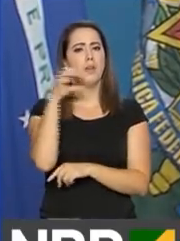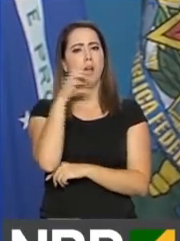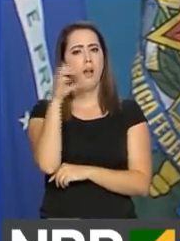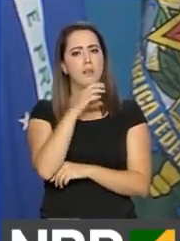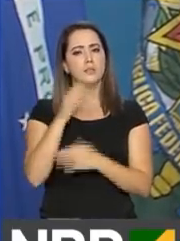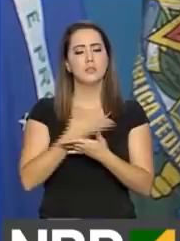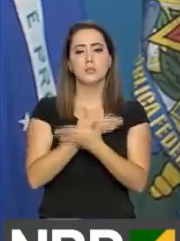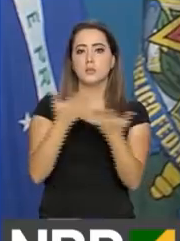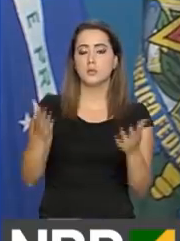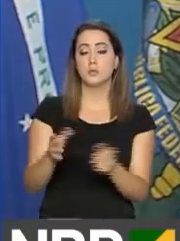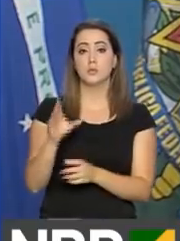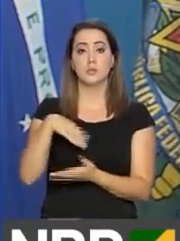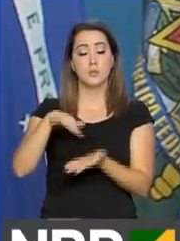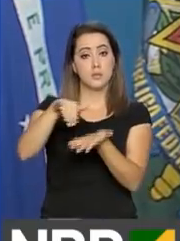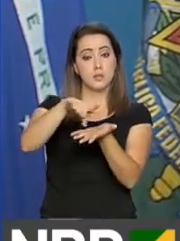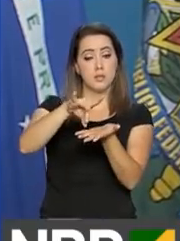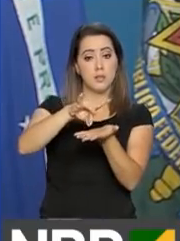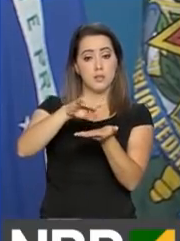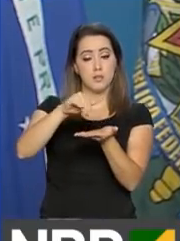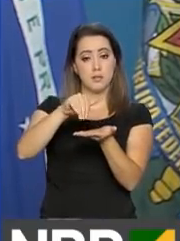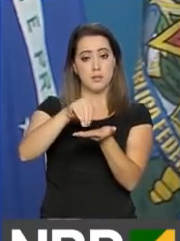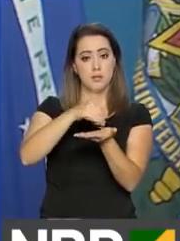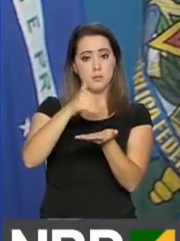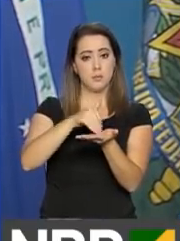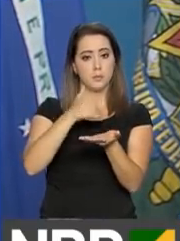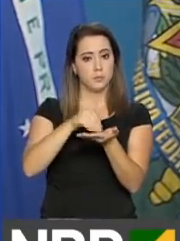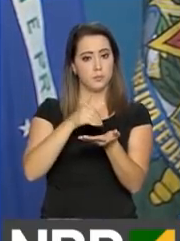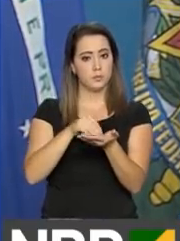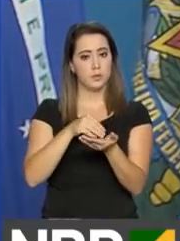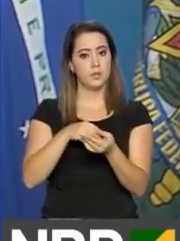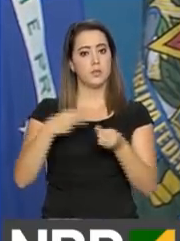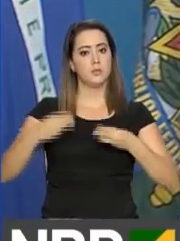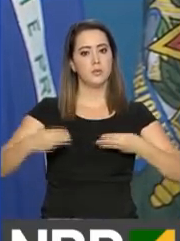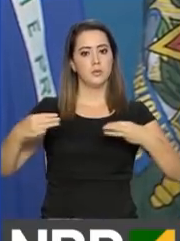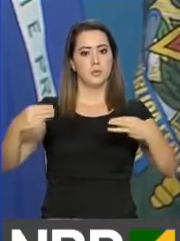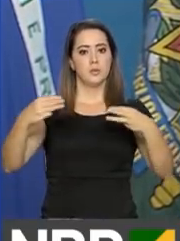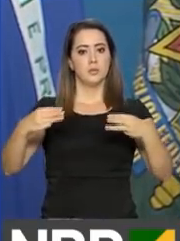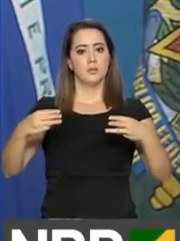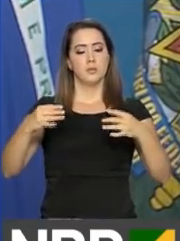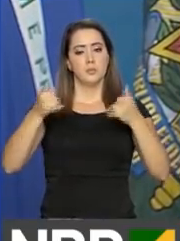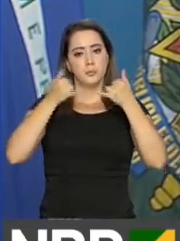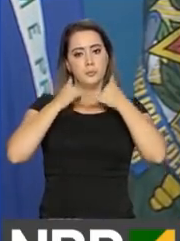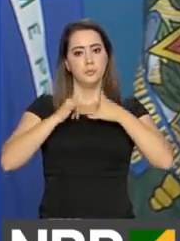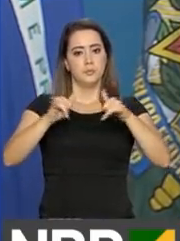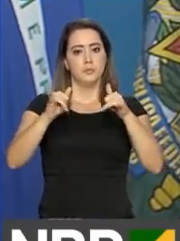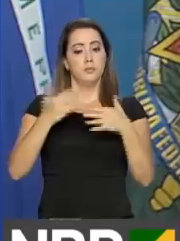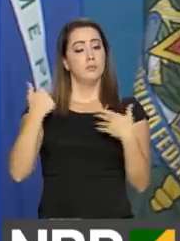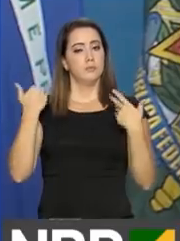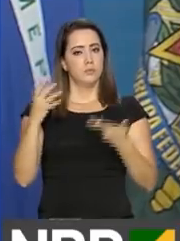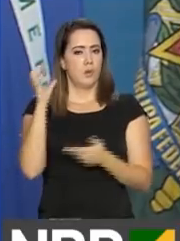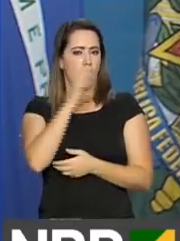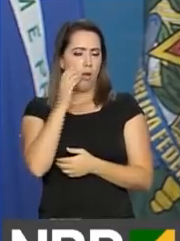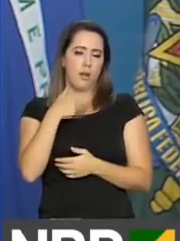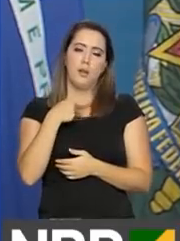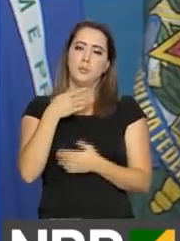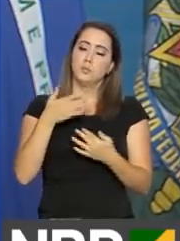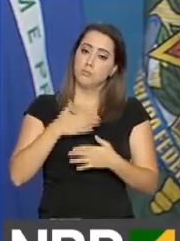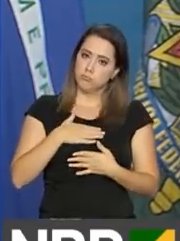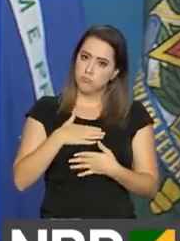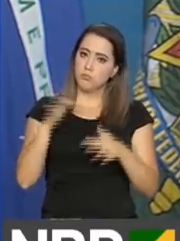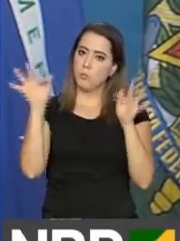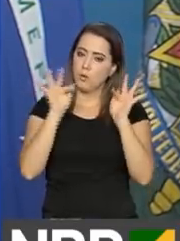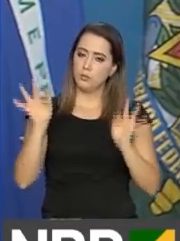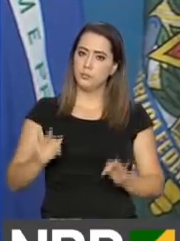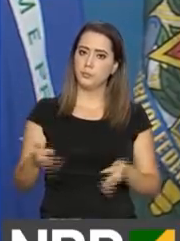secretários no nos estados de minas e energia muito rapidamente dizer que a nossa satisfação é